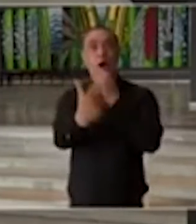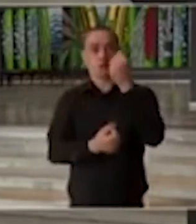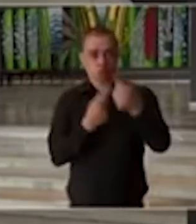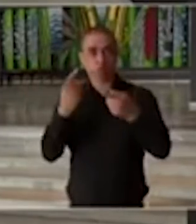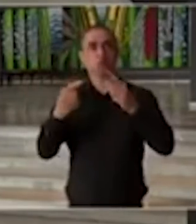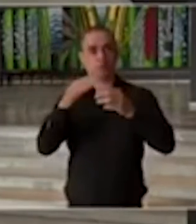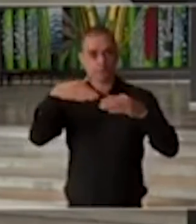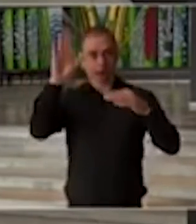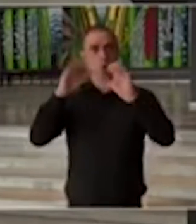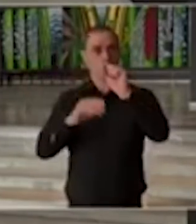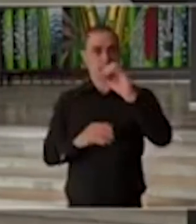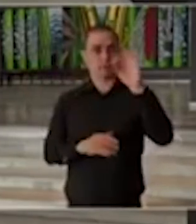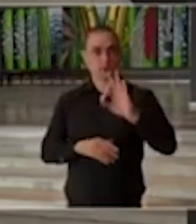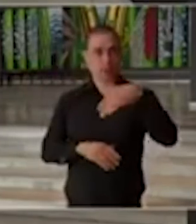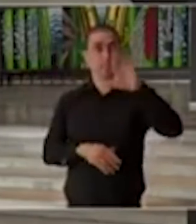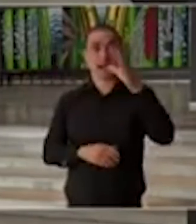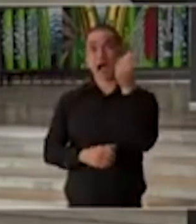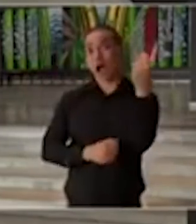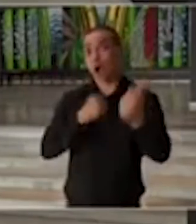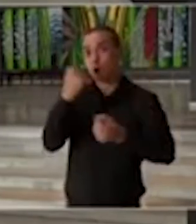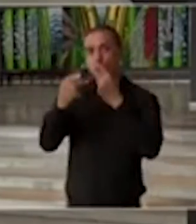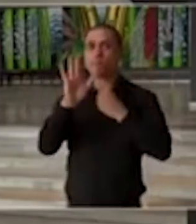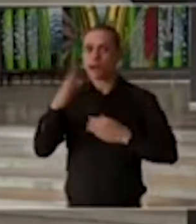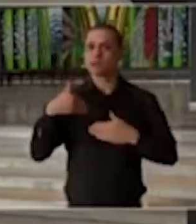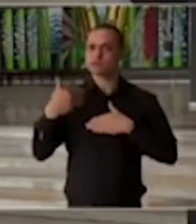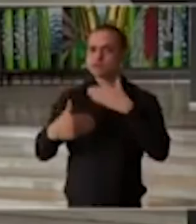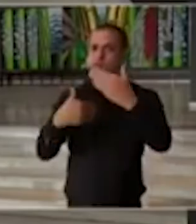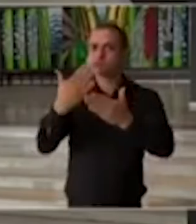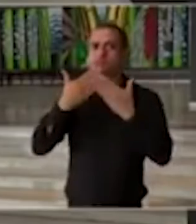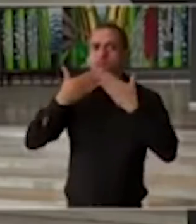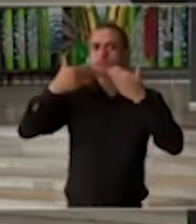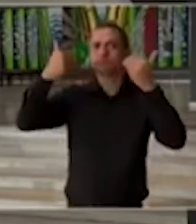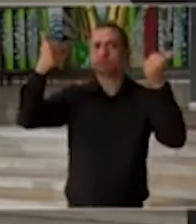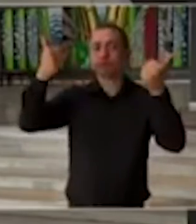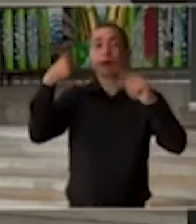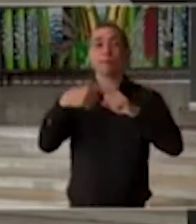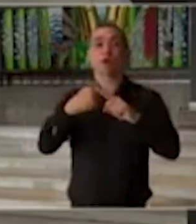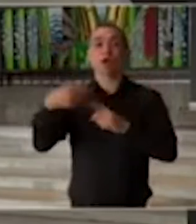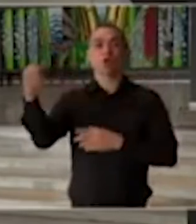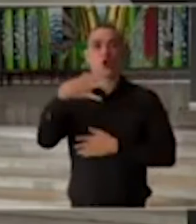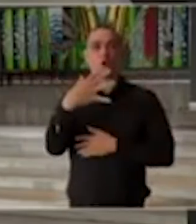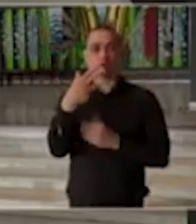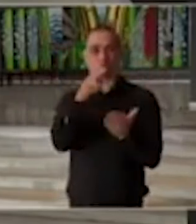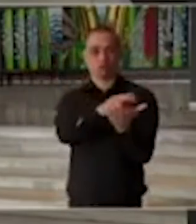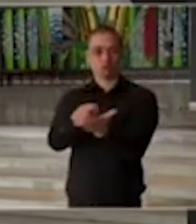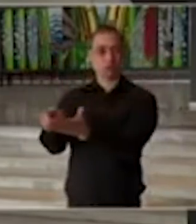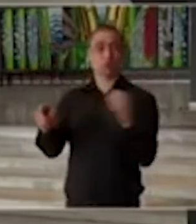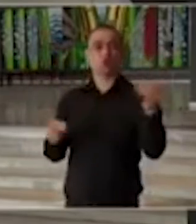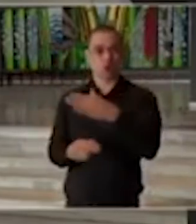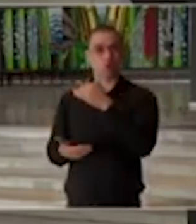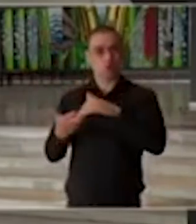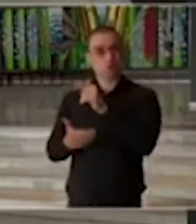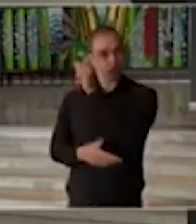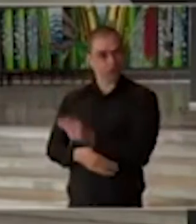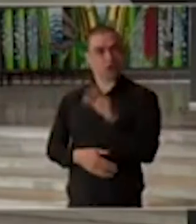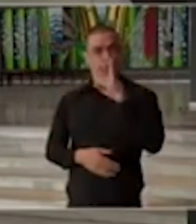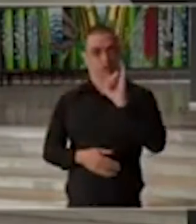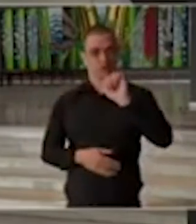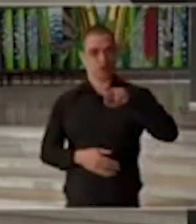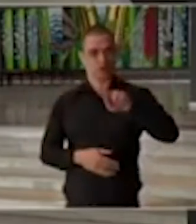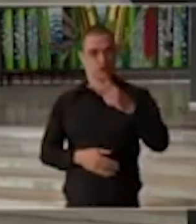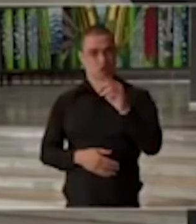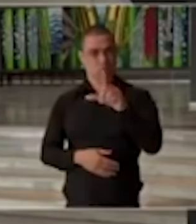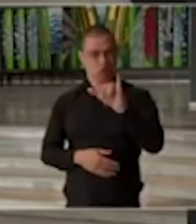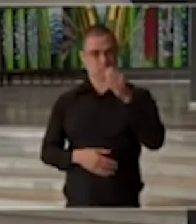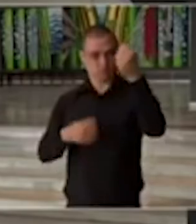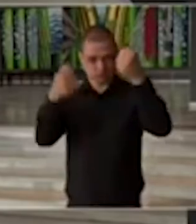80%, mas a capacidade está melhorando, principalmente com a entrada dos novos leitos. O secretário Vignoli vai dar alguns detalhes sobre